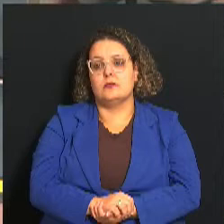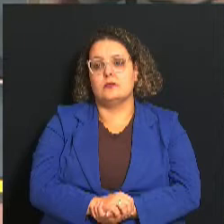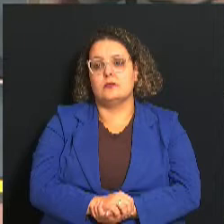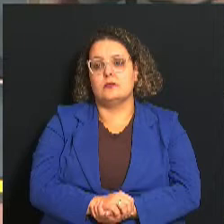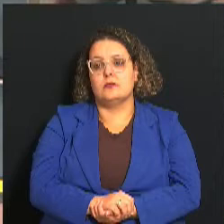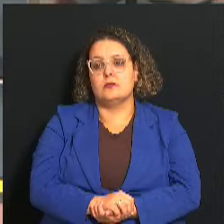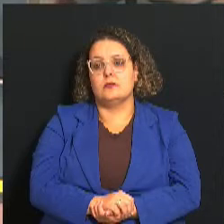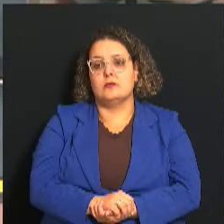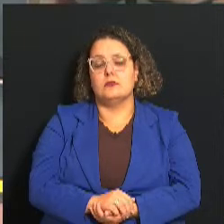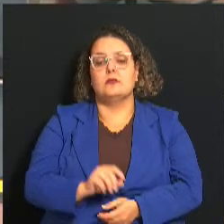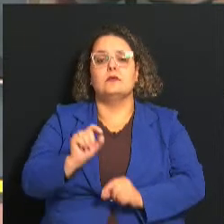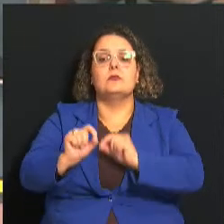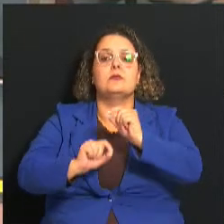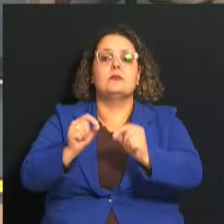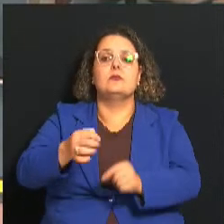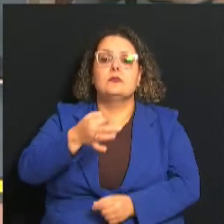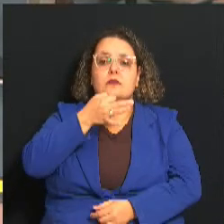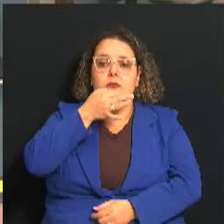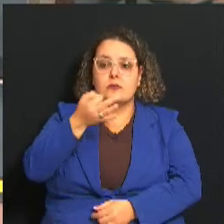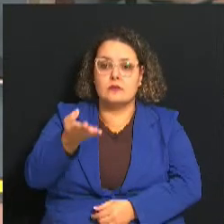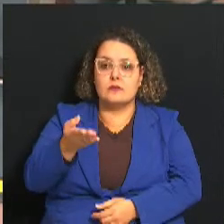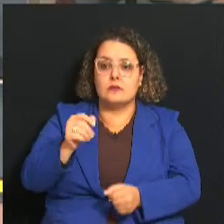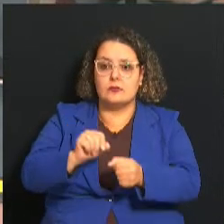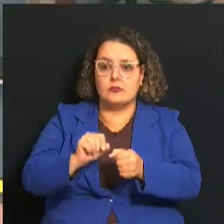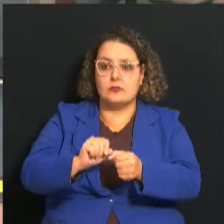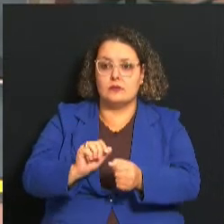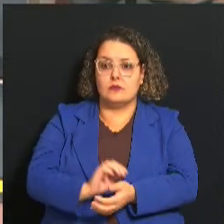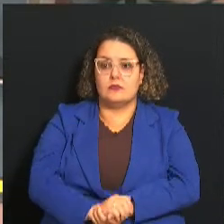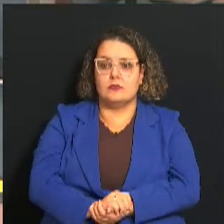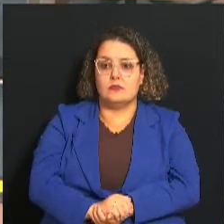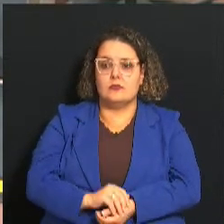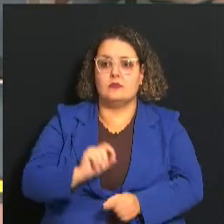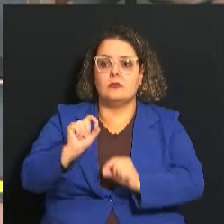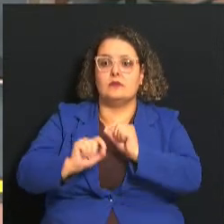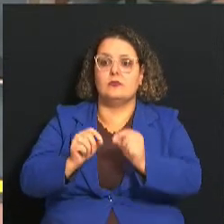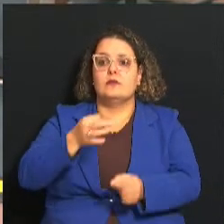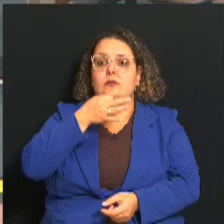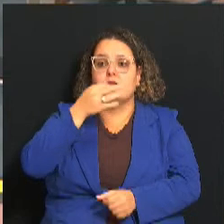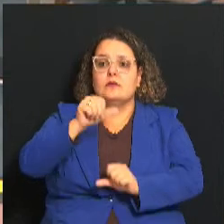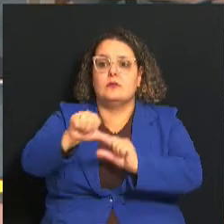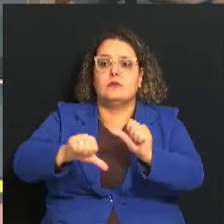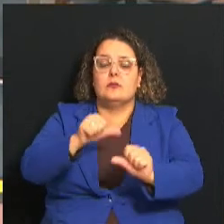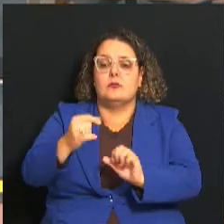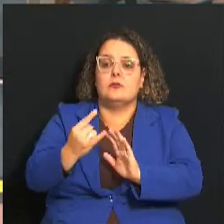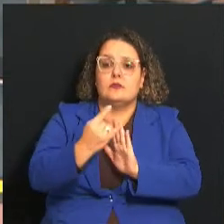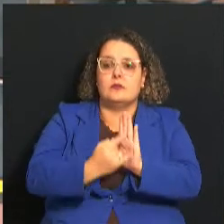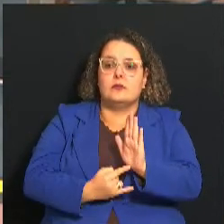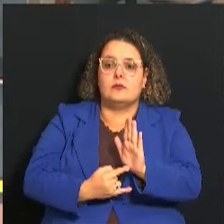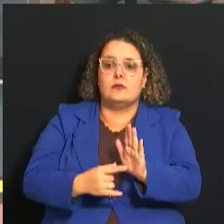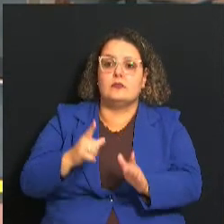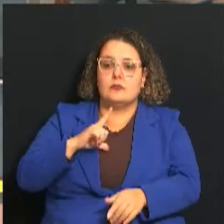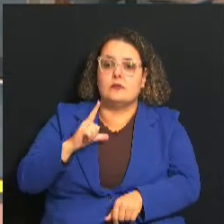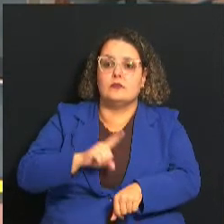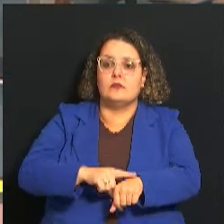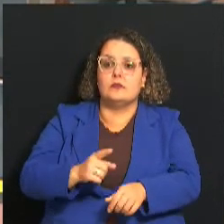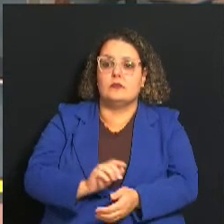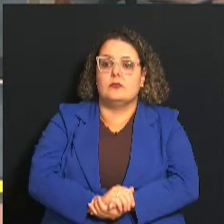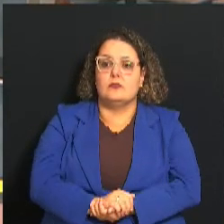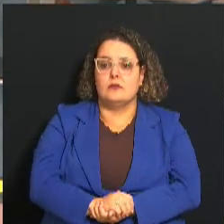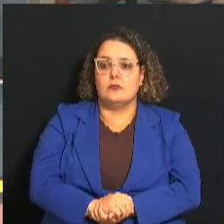E que sugestão você faz? Que sugestão você faz para alterar o documento? Ainda dá tempo.